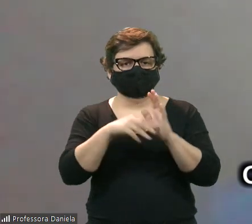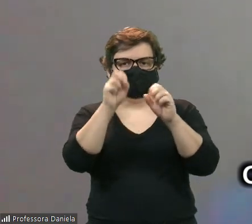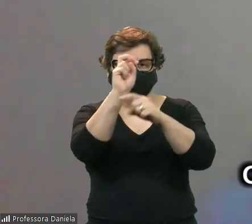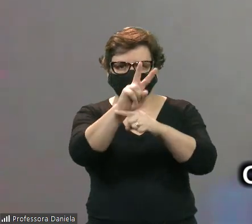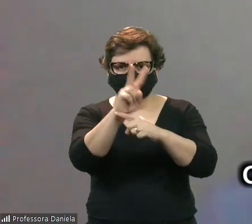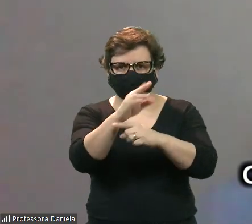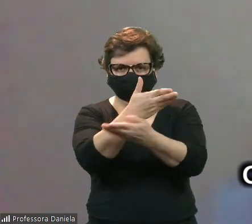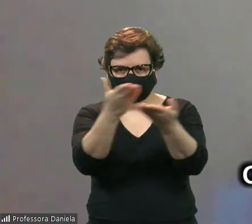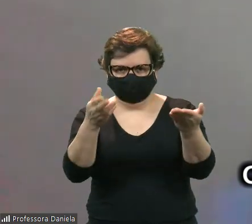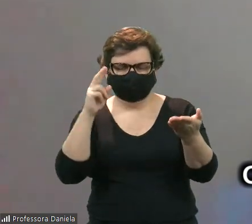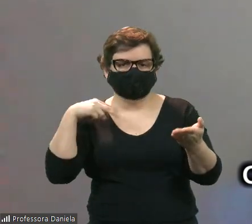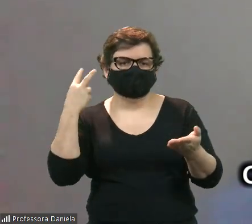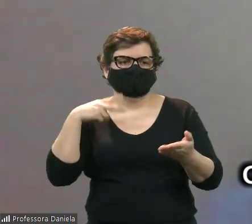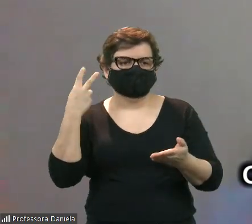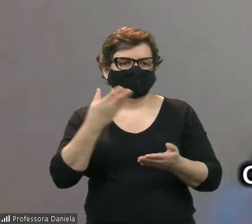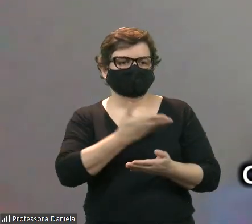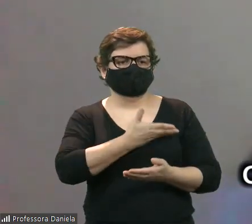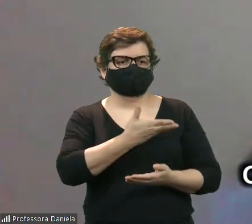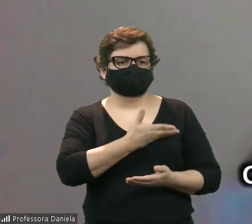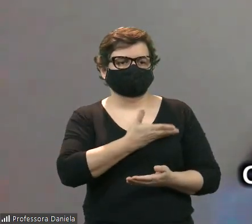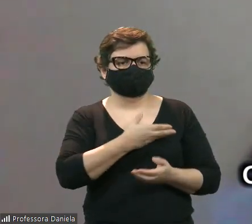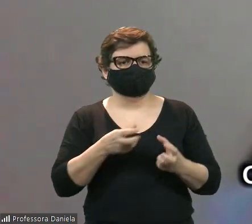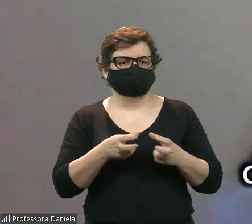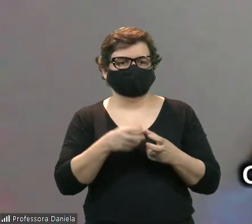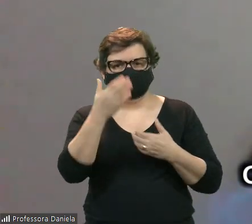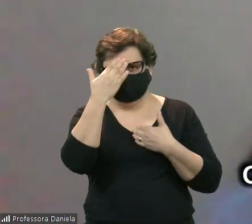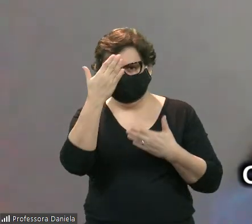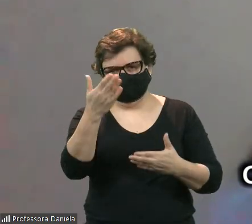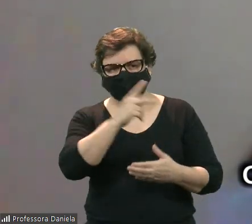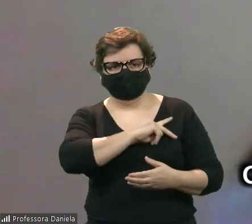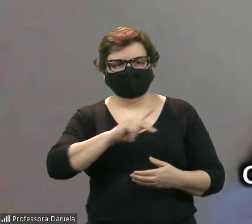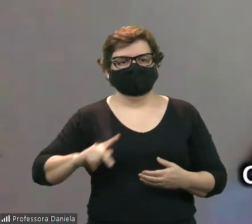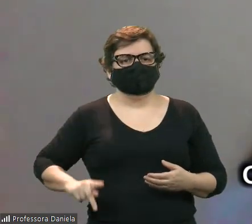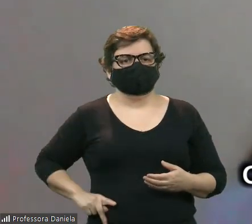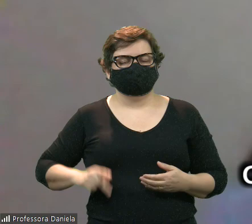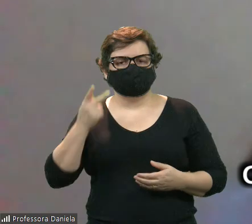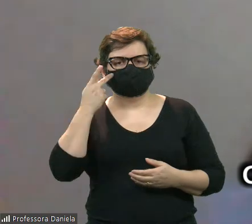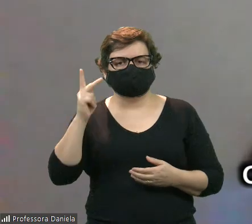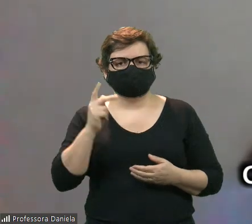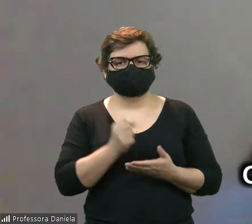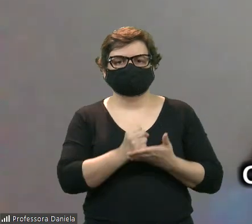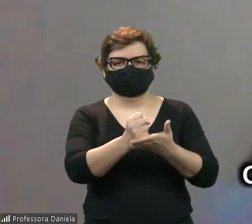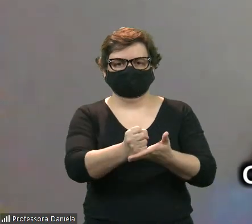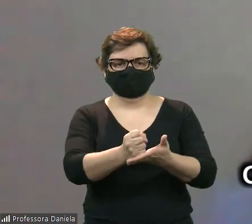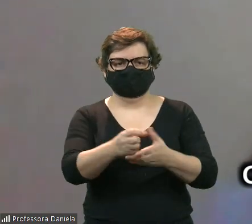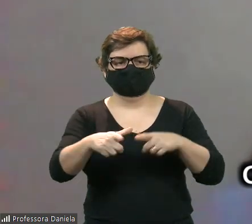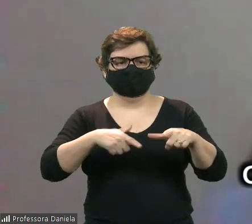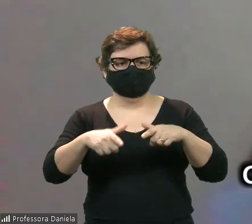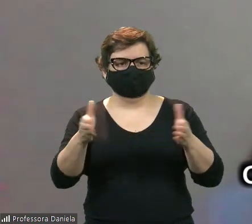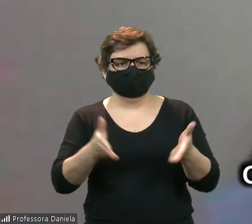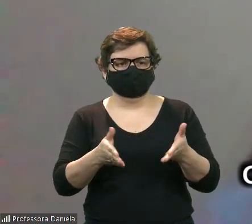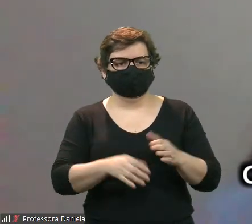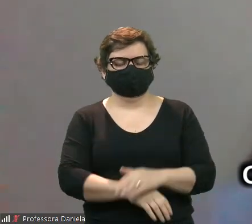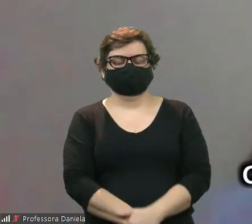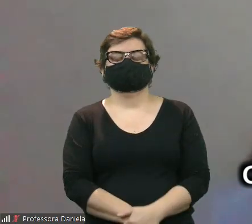proteja vocês, vereadores, colegas da Câmara. Muito obrigada, presidente, pela condução dos trabalhos de hoje.